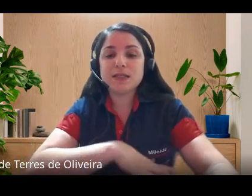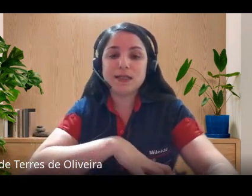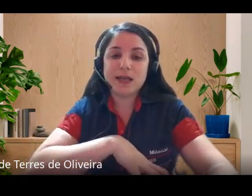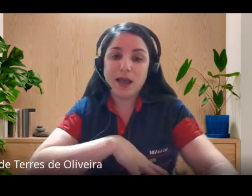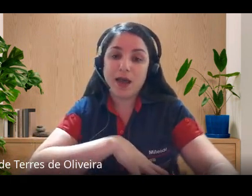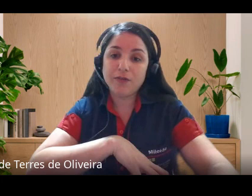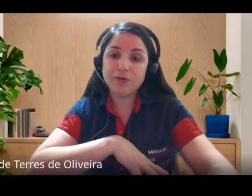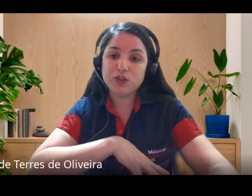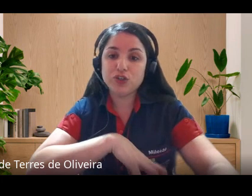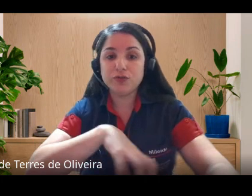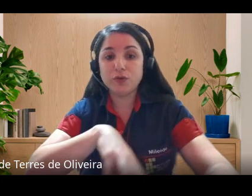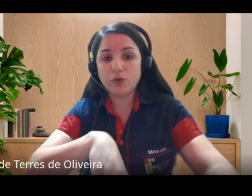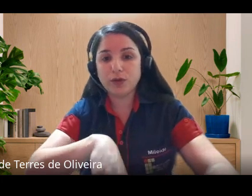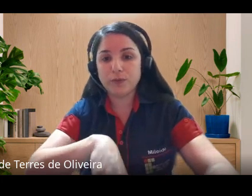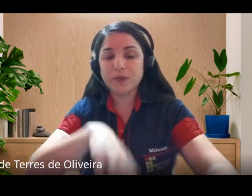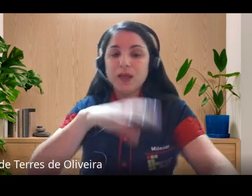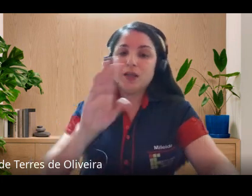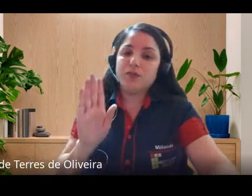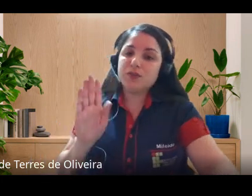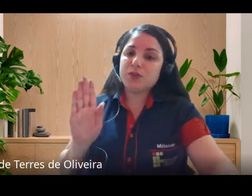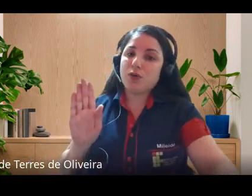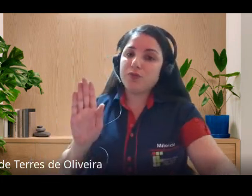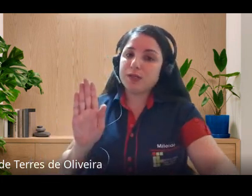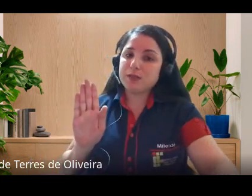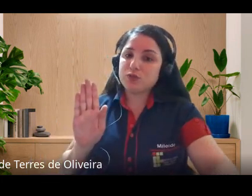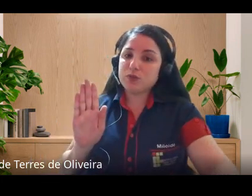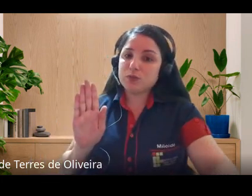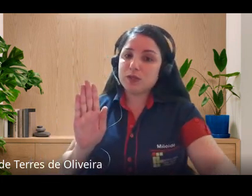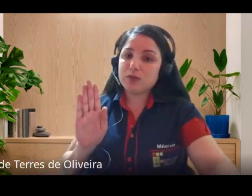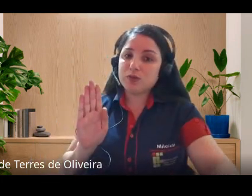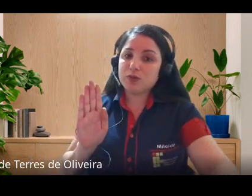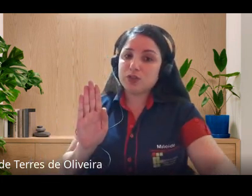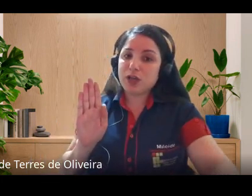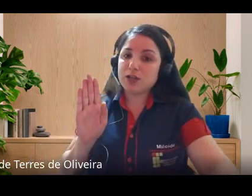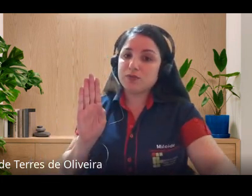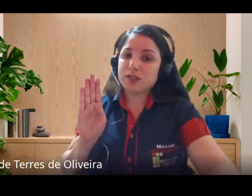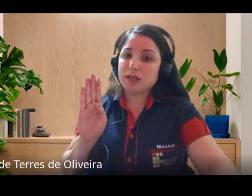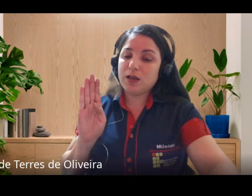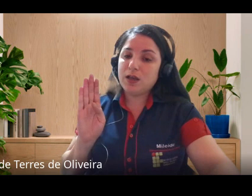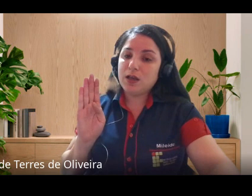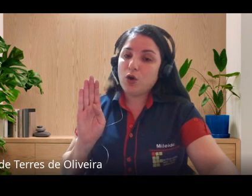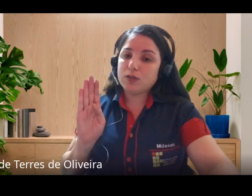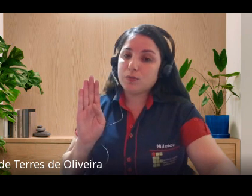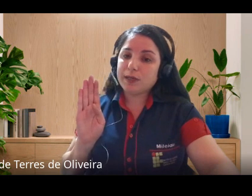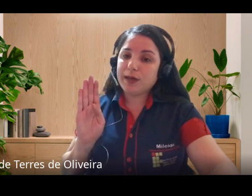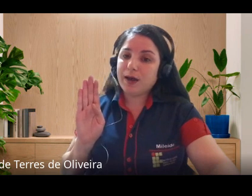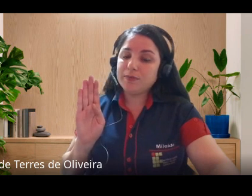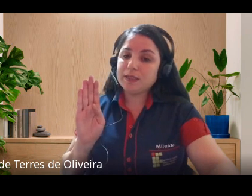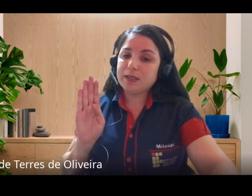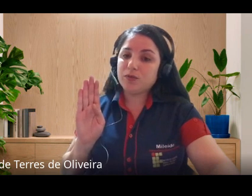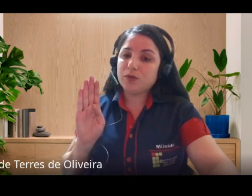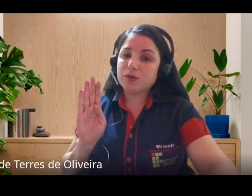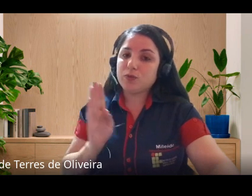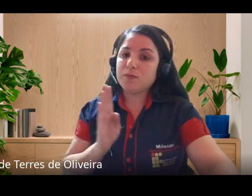dizer se ele é afirmativo ou não. Então, veja só, a configuração de mão são os dedos todos fechados, você encosta o polegar,